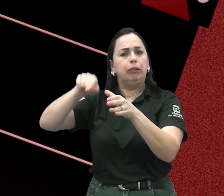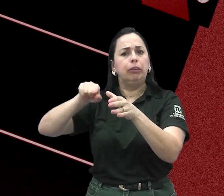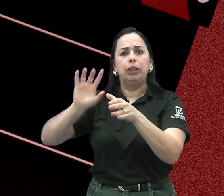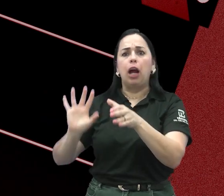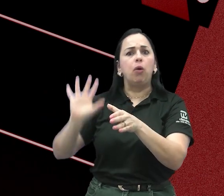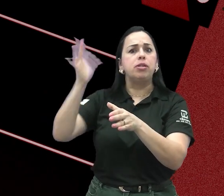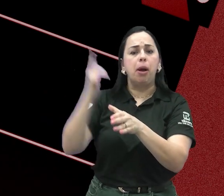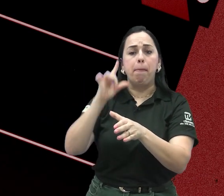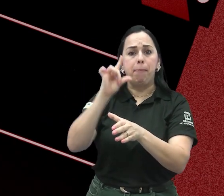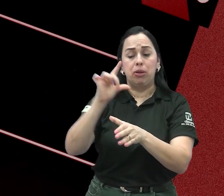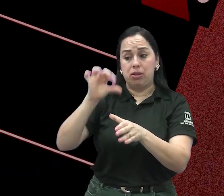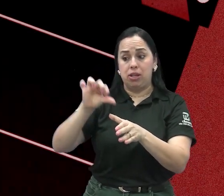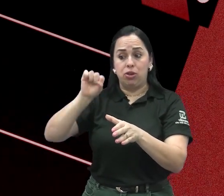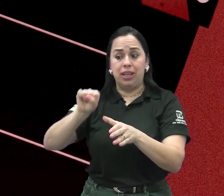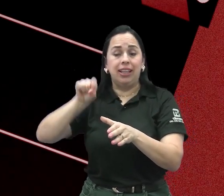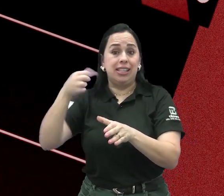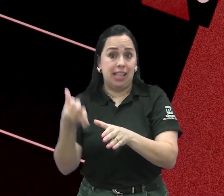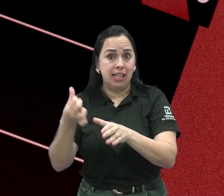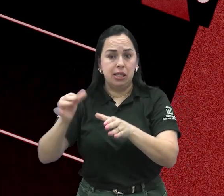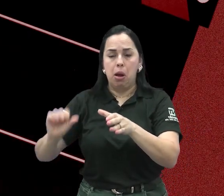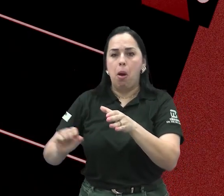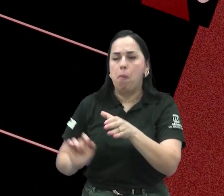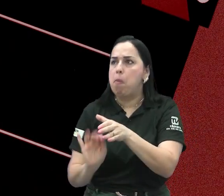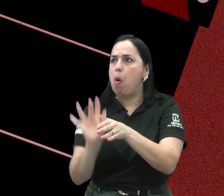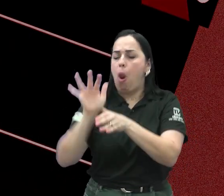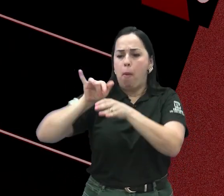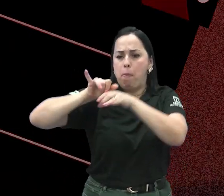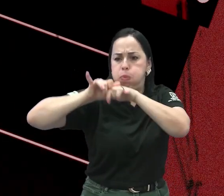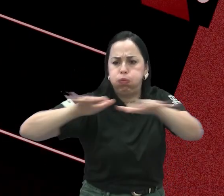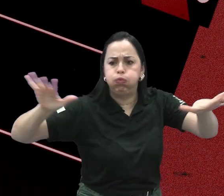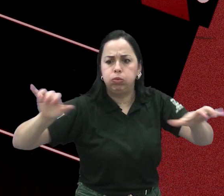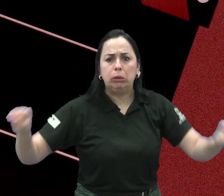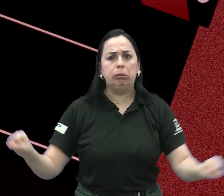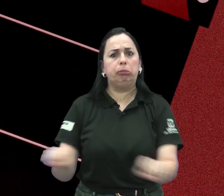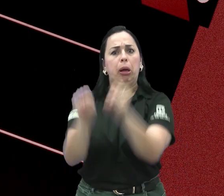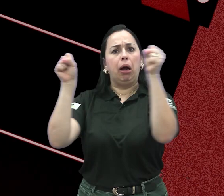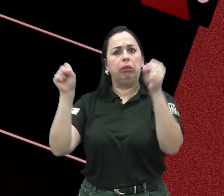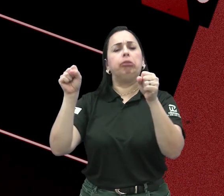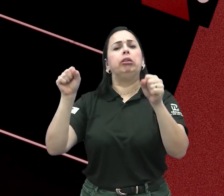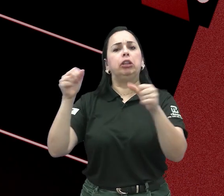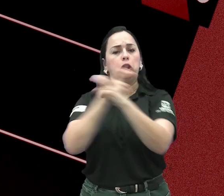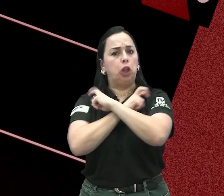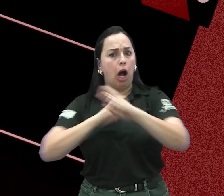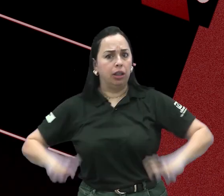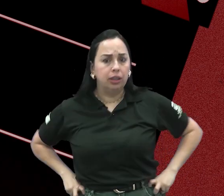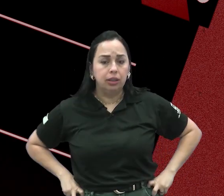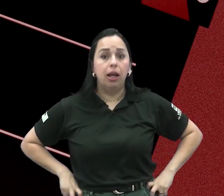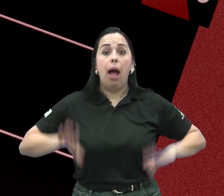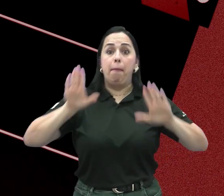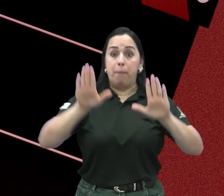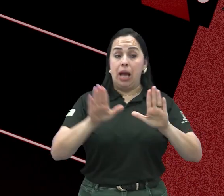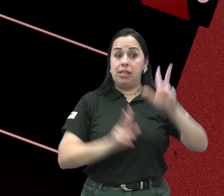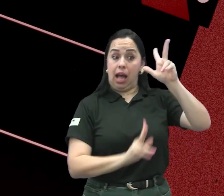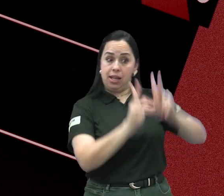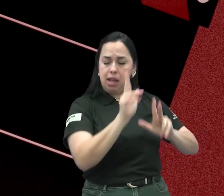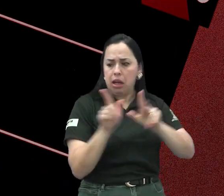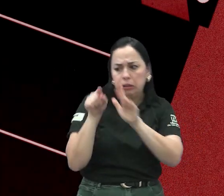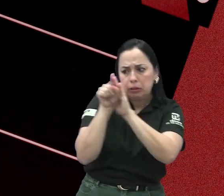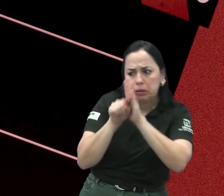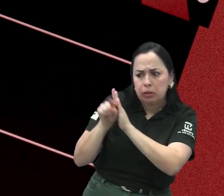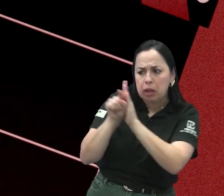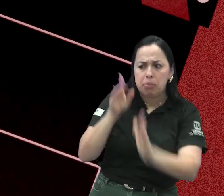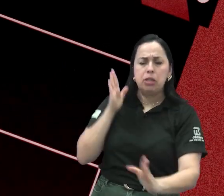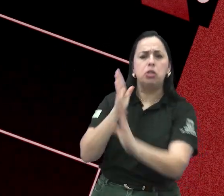em 1986. O foco desta série é investigar de fato o que aconteceu e